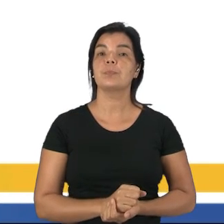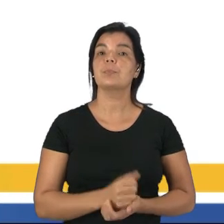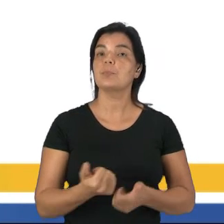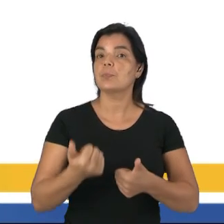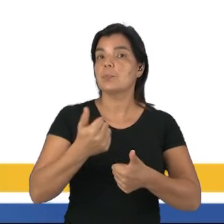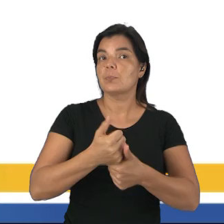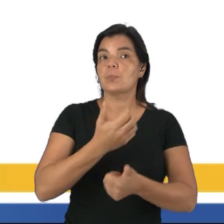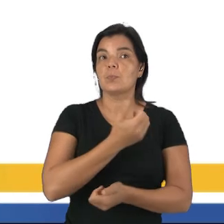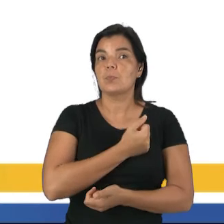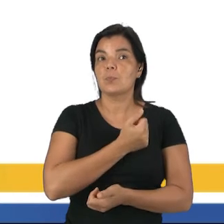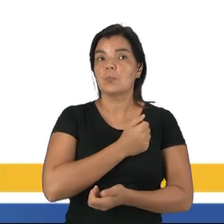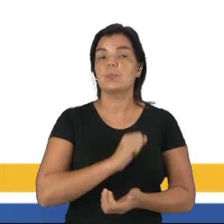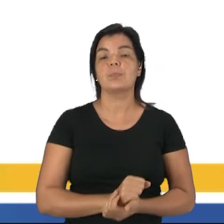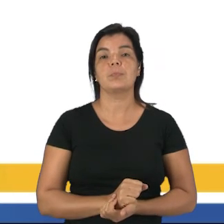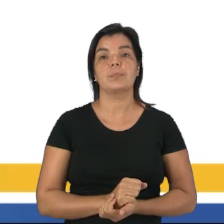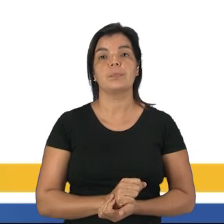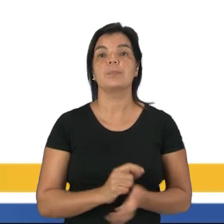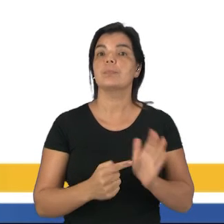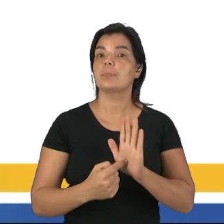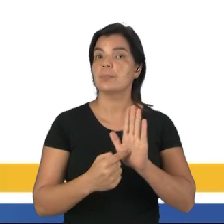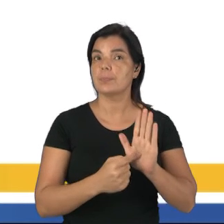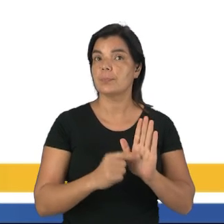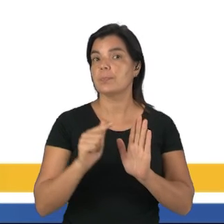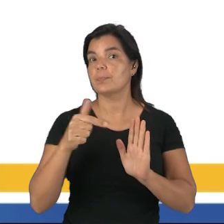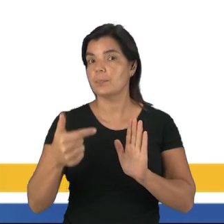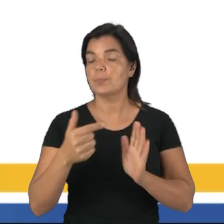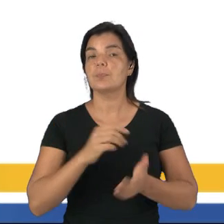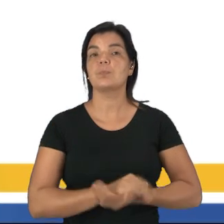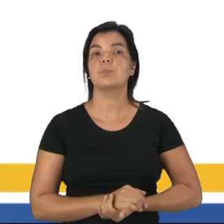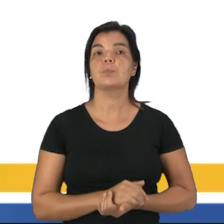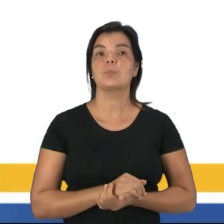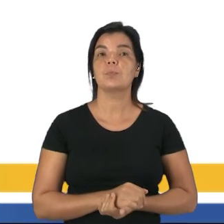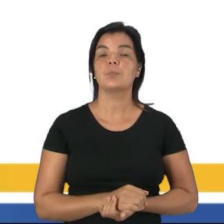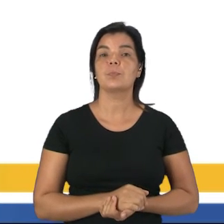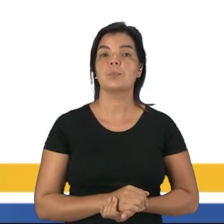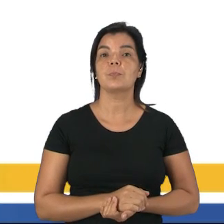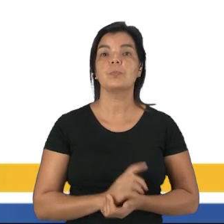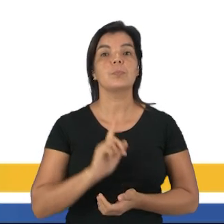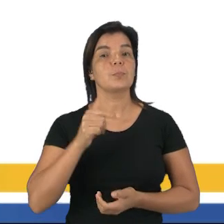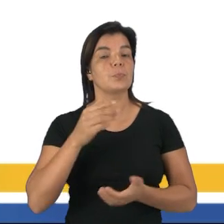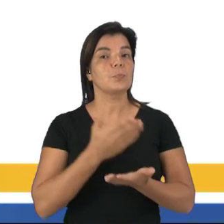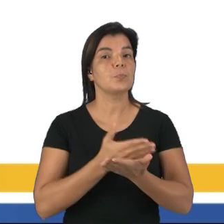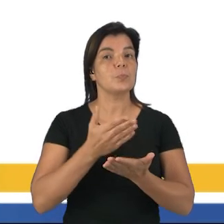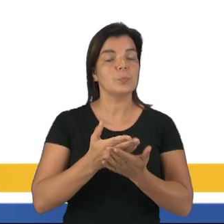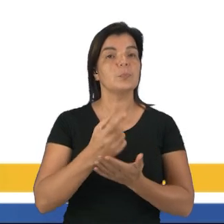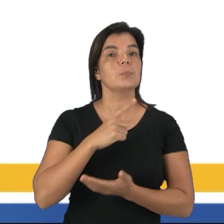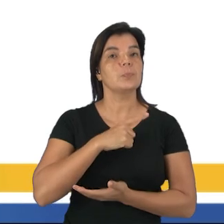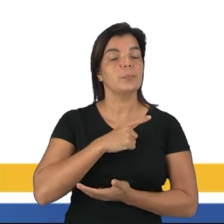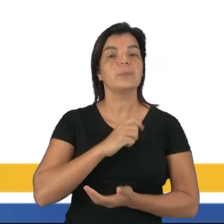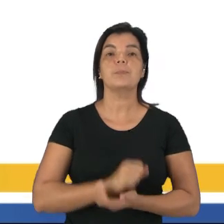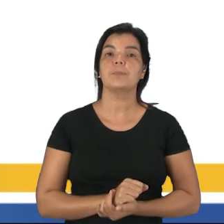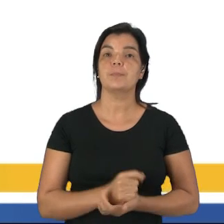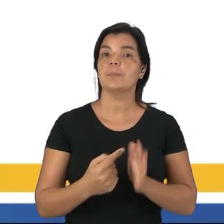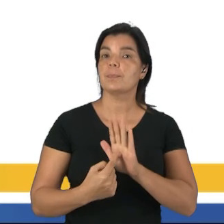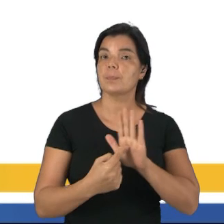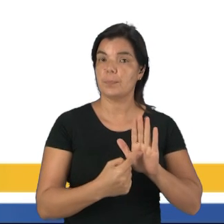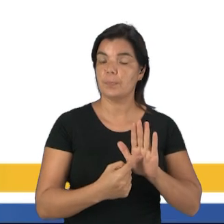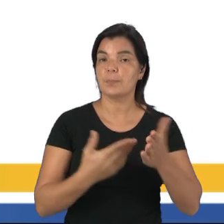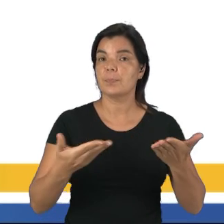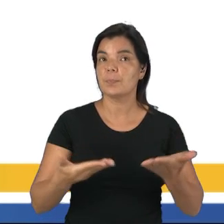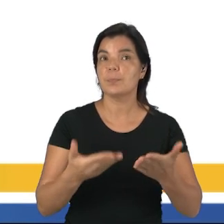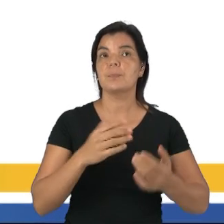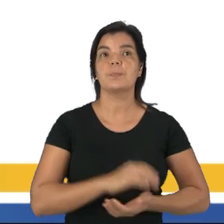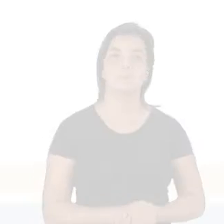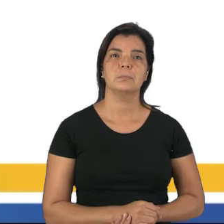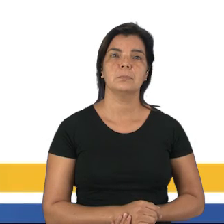módulos, iremos substituir tal valor na parte evidenciada. Ou seja, pessoal, lá no início nós tivemos uma evidência e vamos aplicar